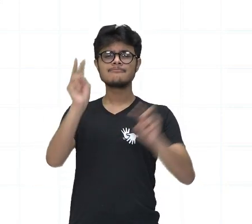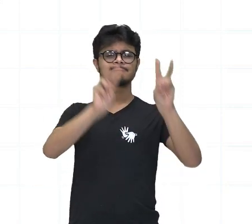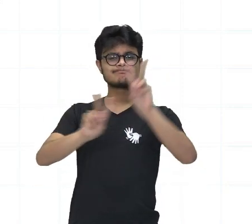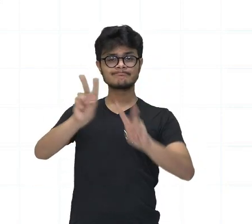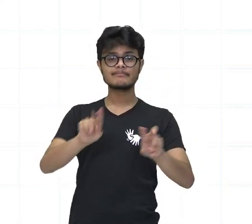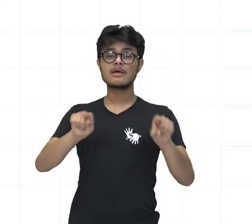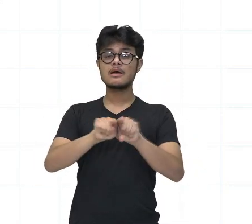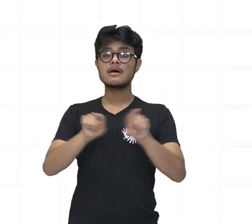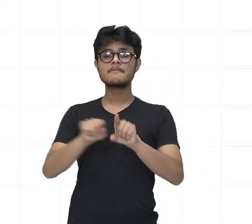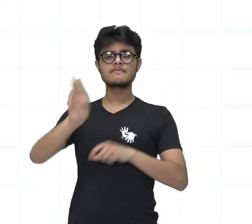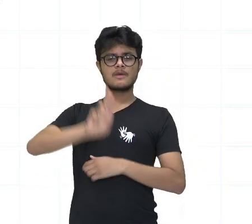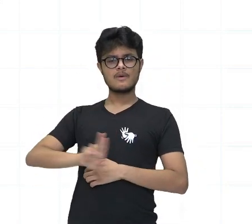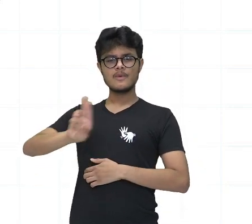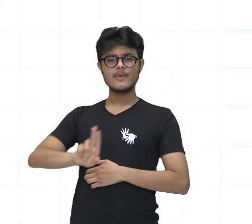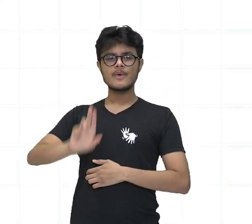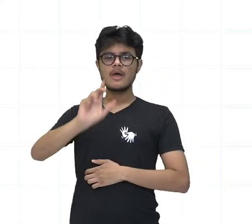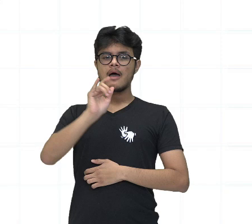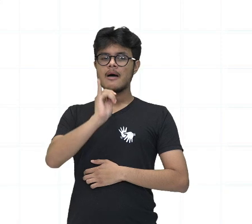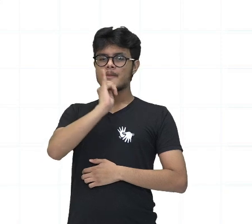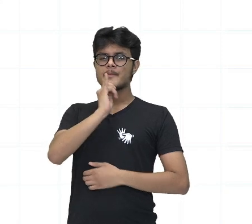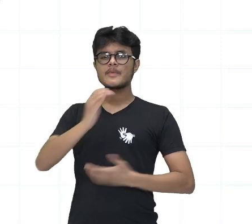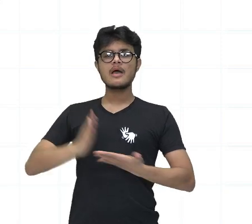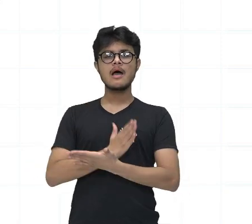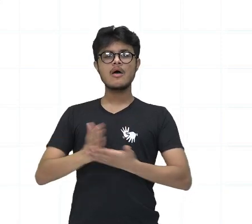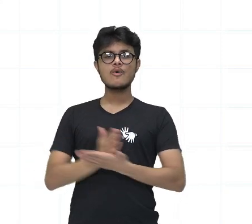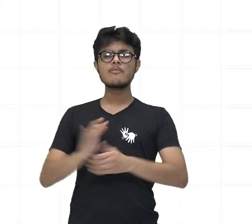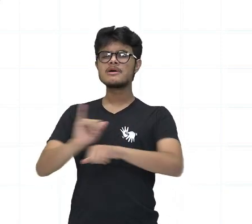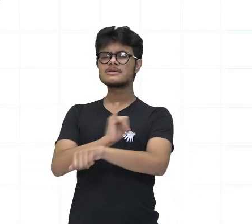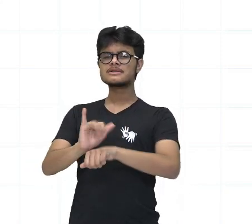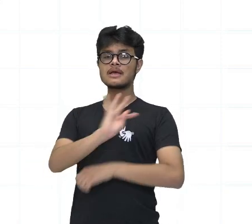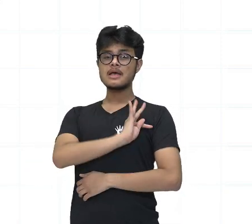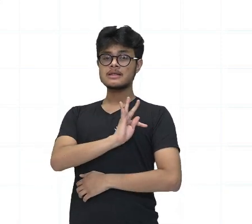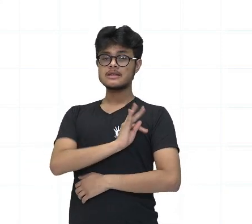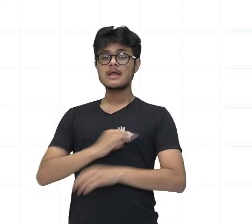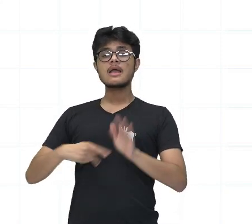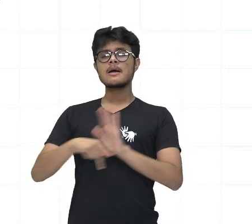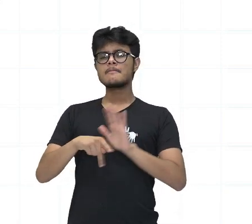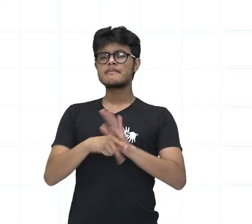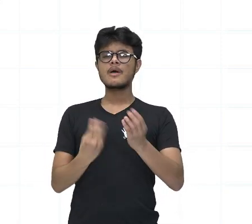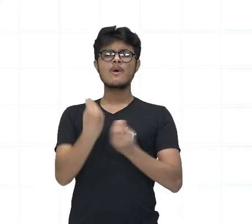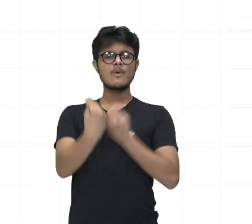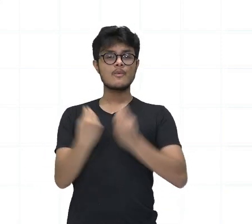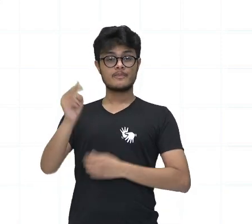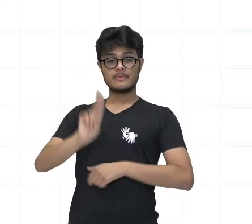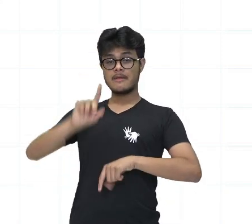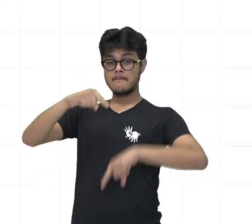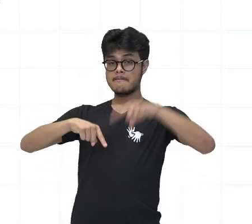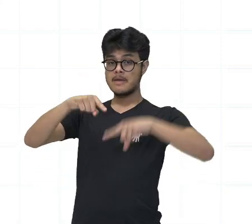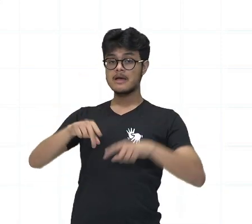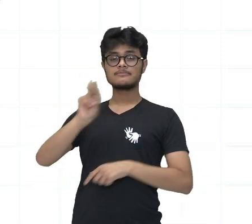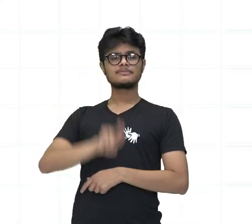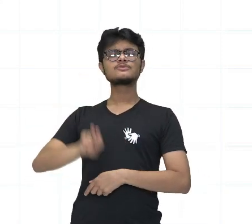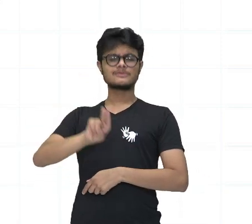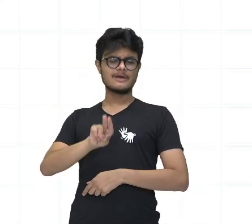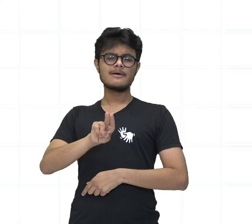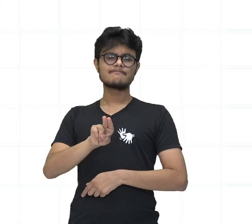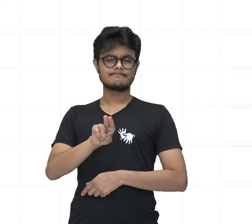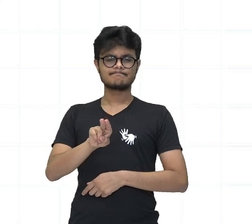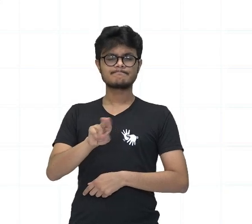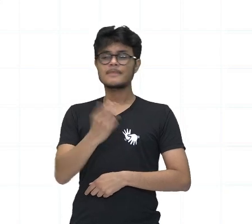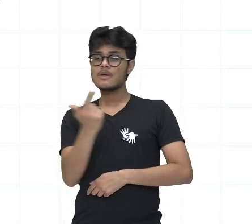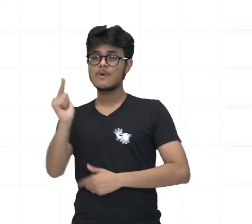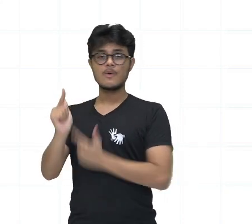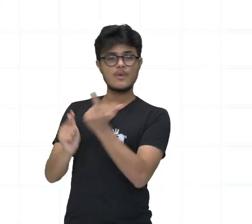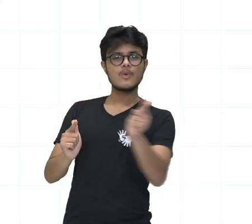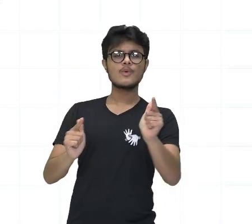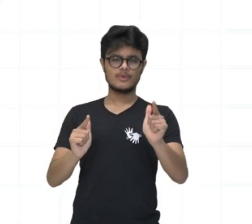a produção de formas, técnicas e materiais convencionais e alternativos